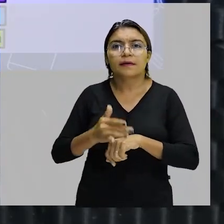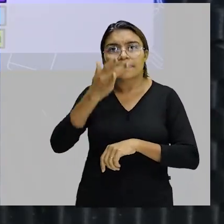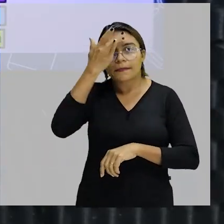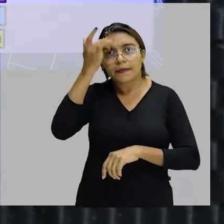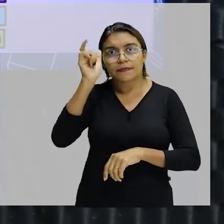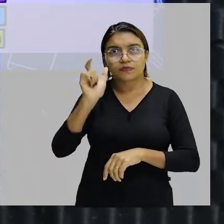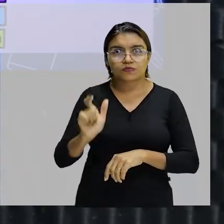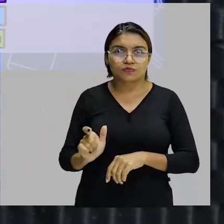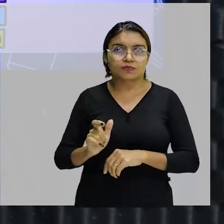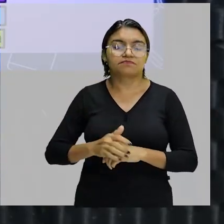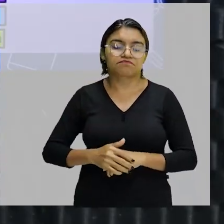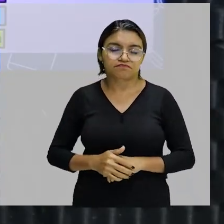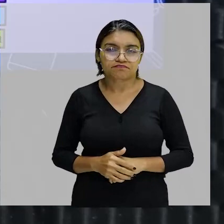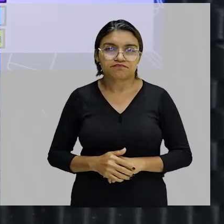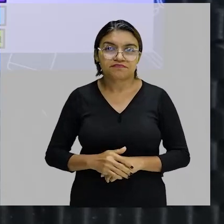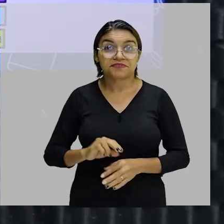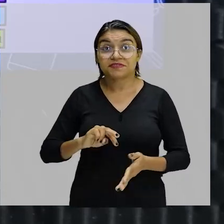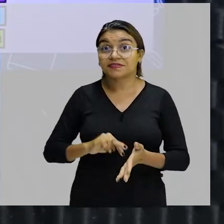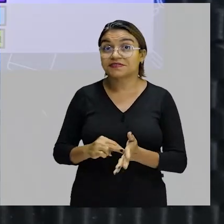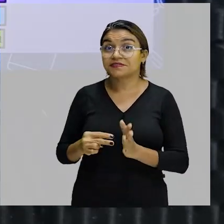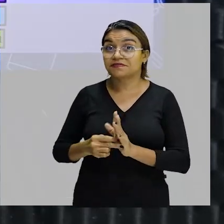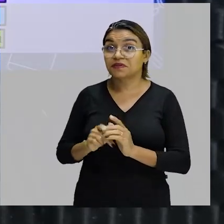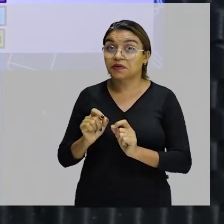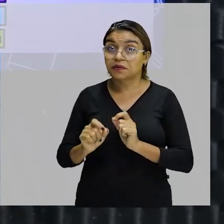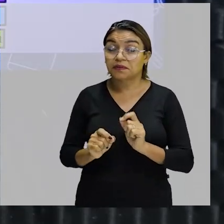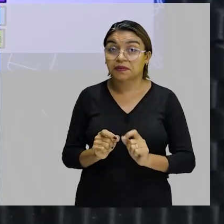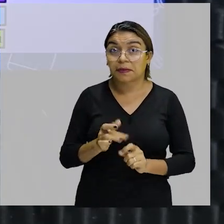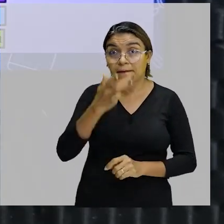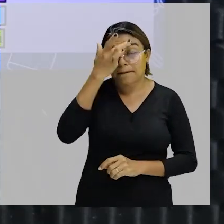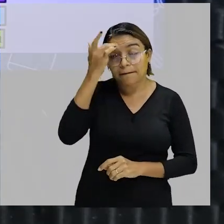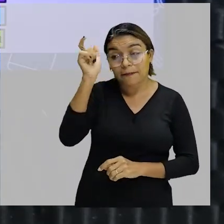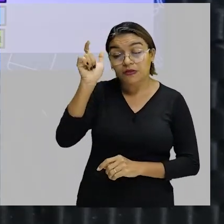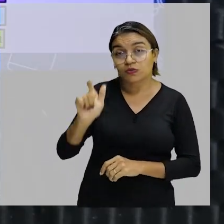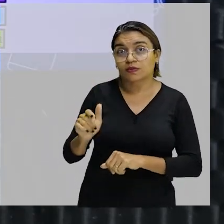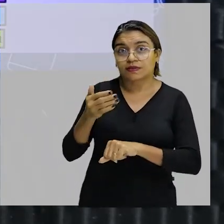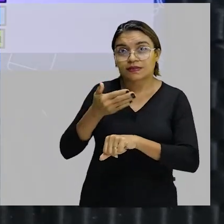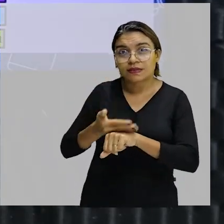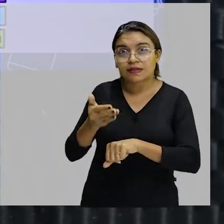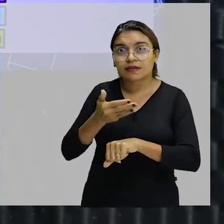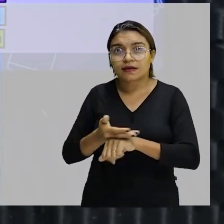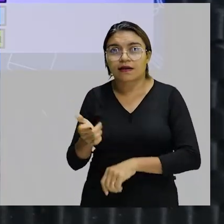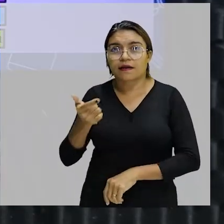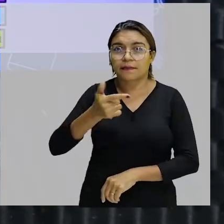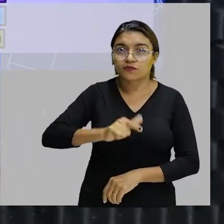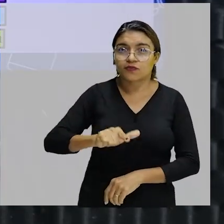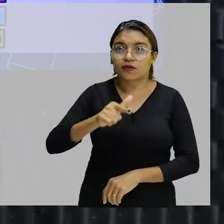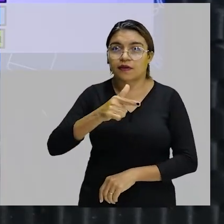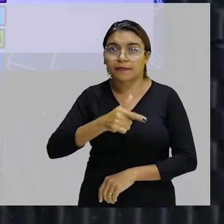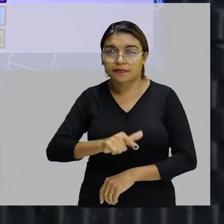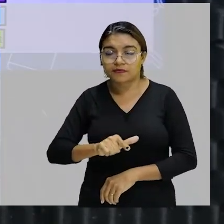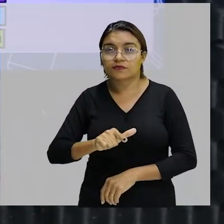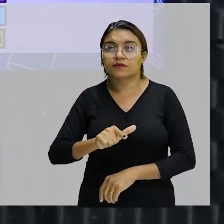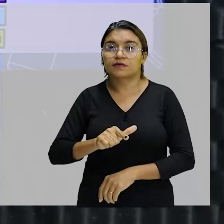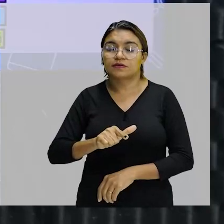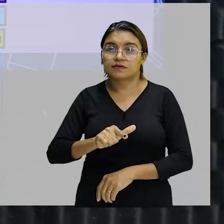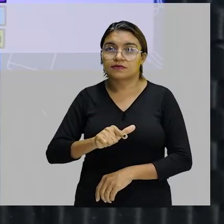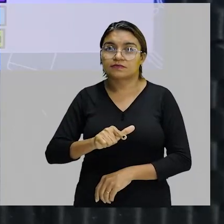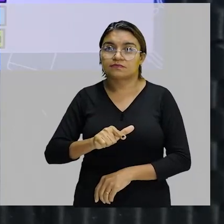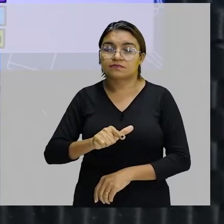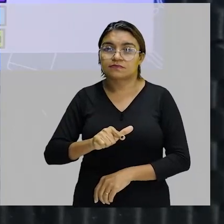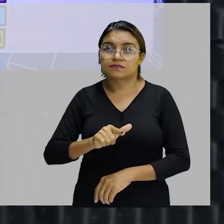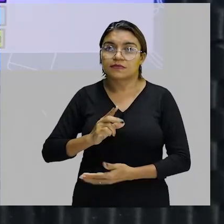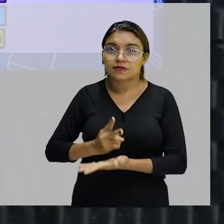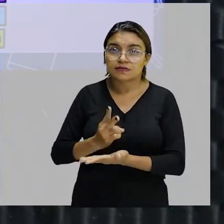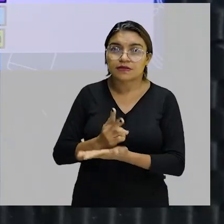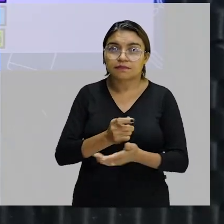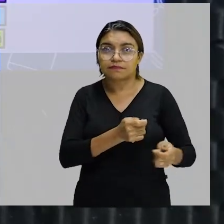indivíduo. O que isso significa? Que se o indivíduo treinar, repetir, tiver uma certa regularidade,